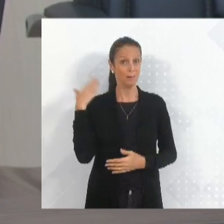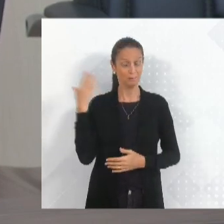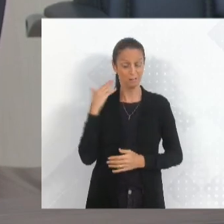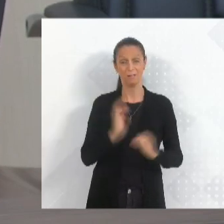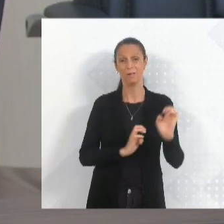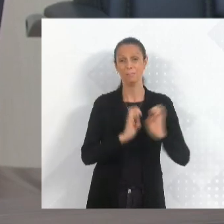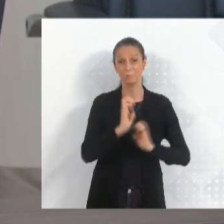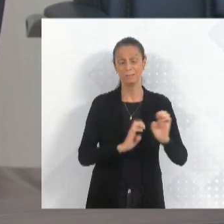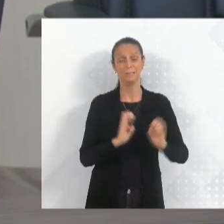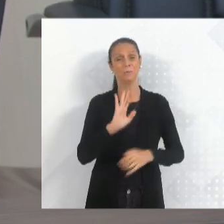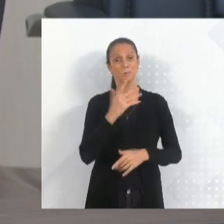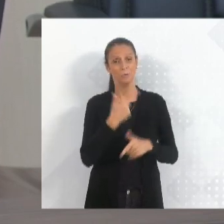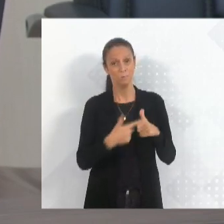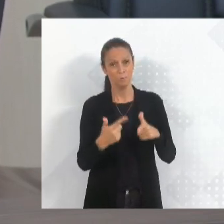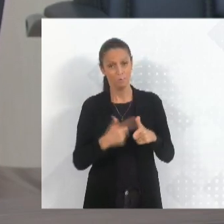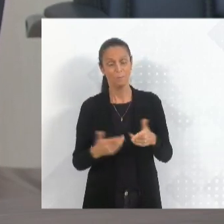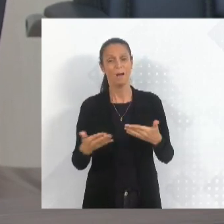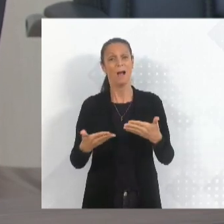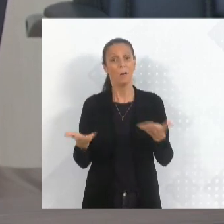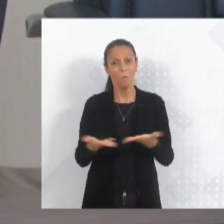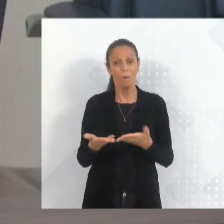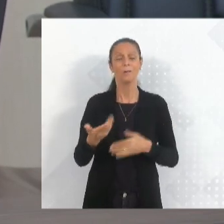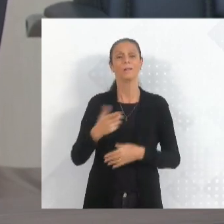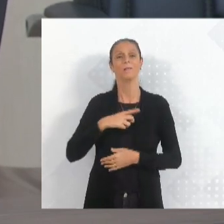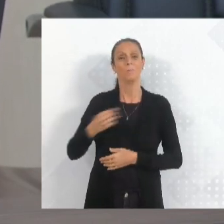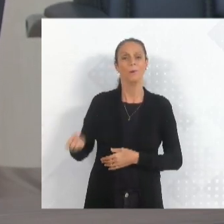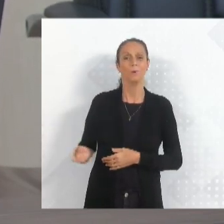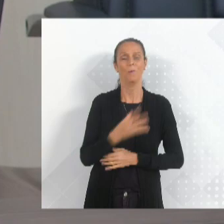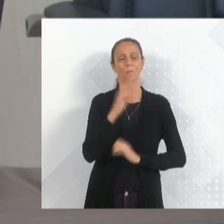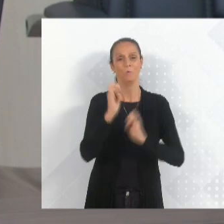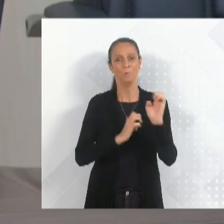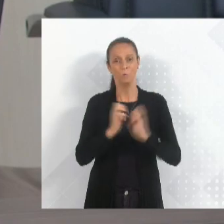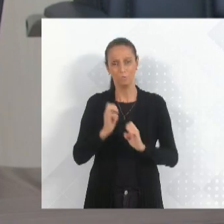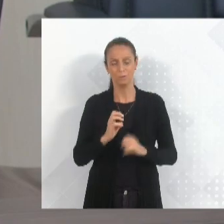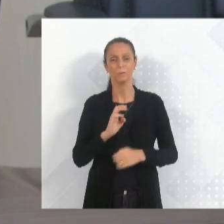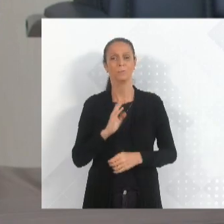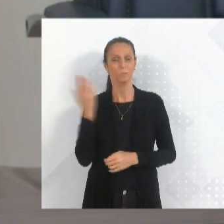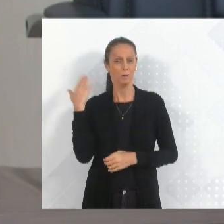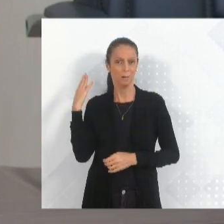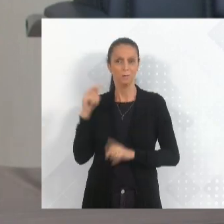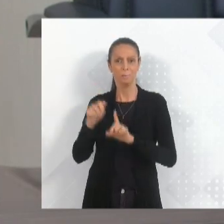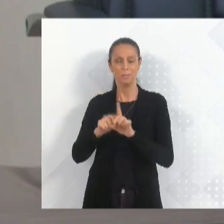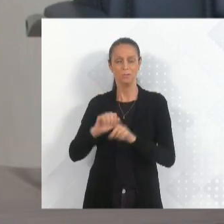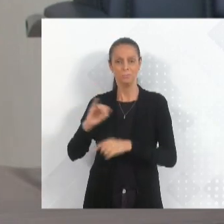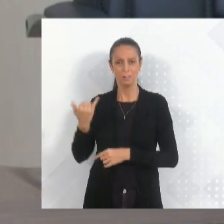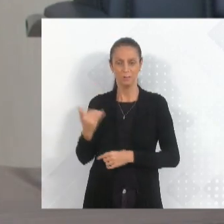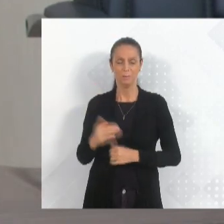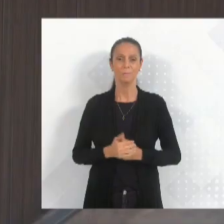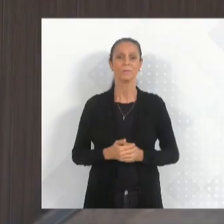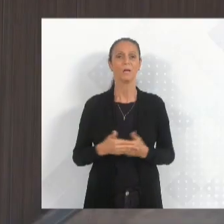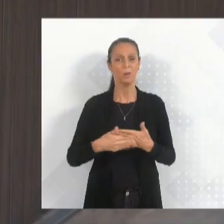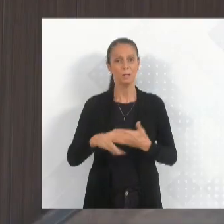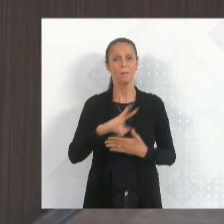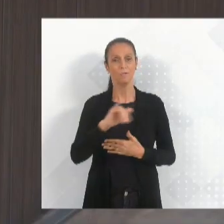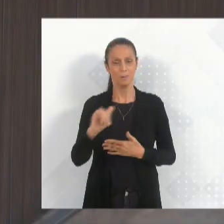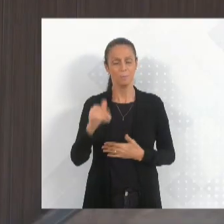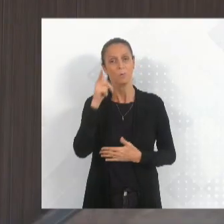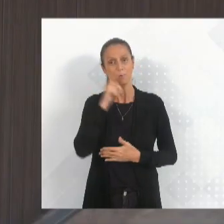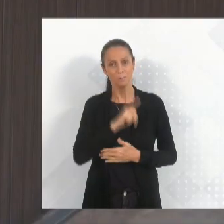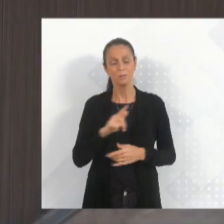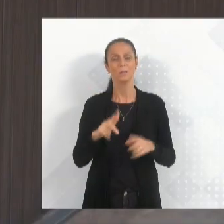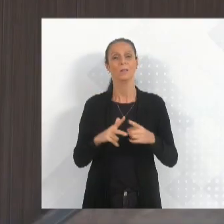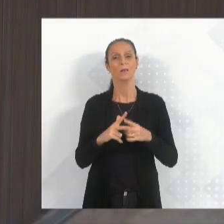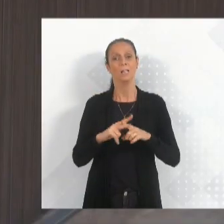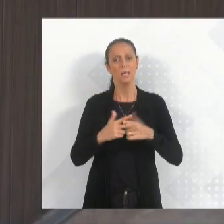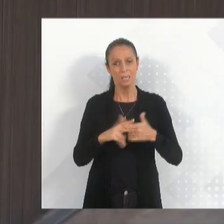equipes, estamos aumentando para mais 2 equipes, para, então, a gente equacionar todas essas demandas. Obrigado, presidente. Convido agora o vereador Maurício Gol para fazer uso